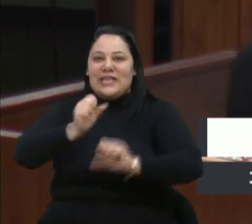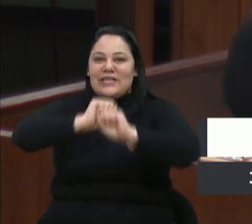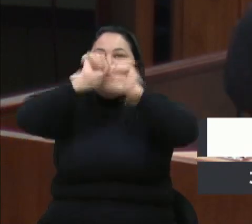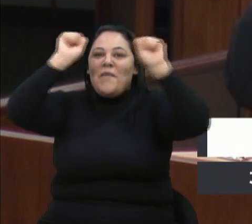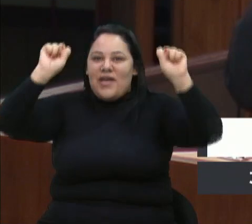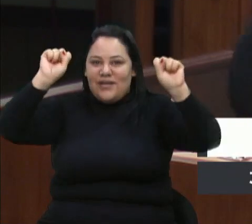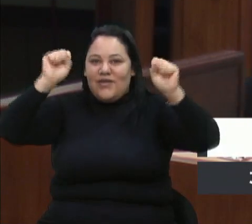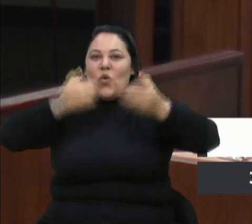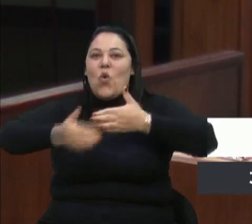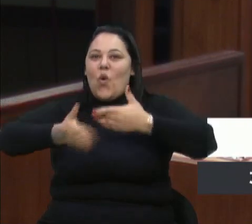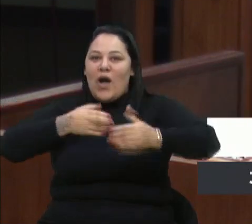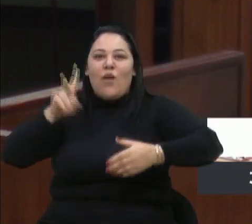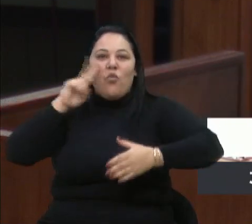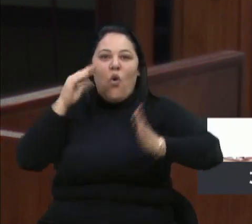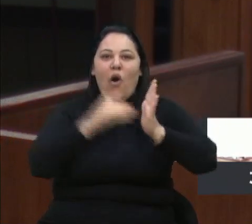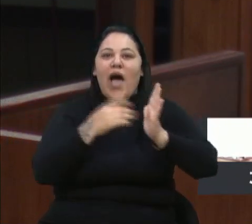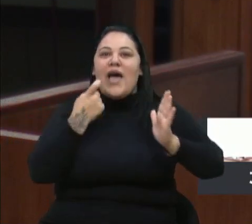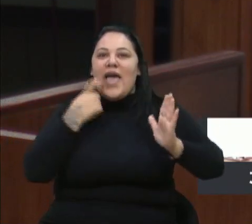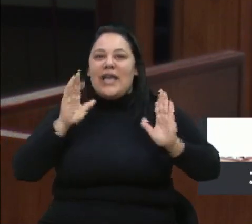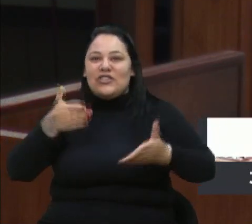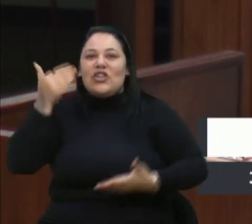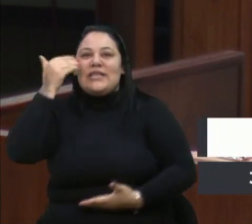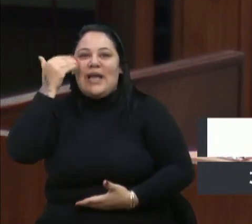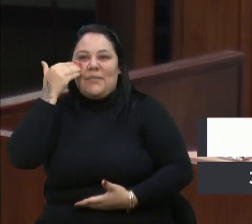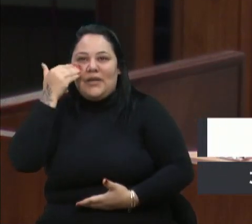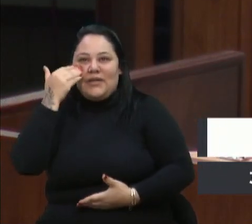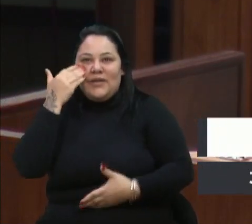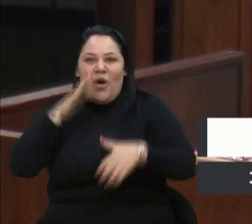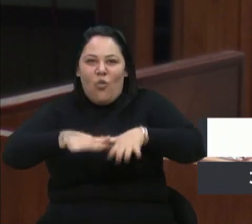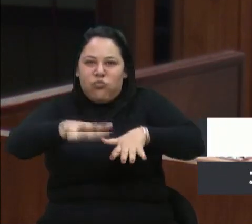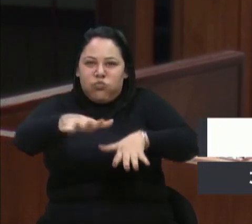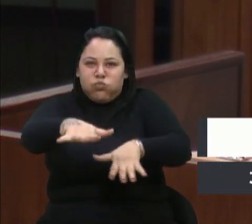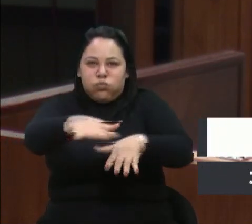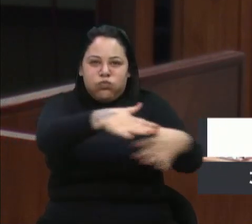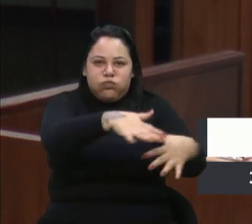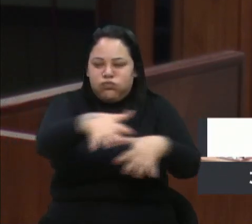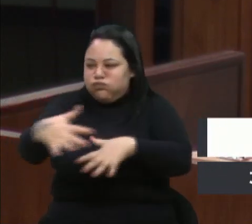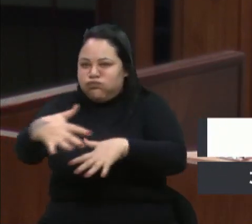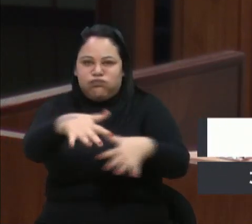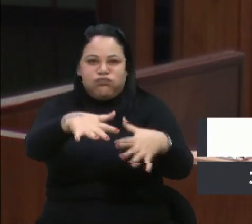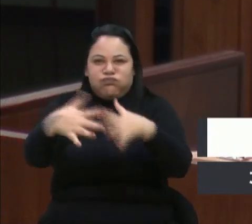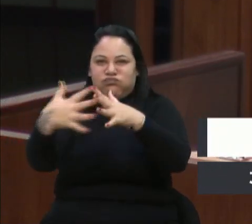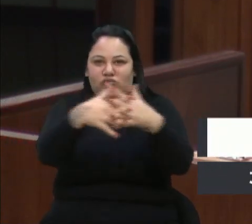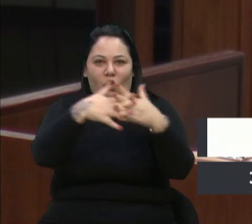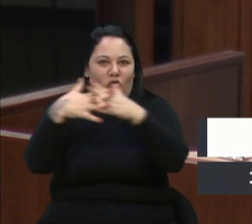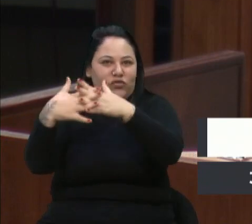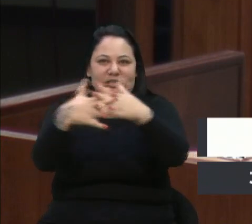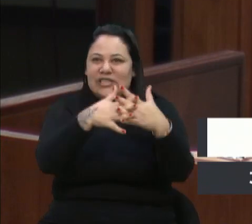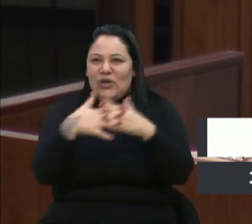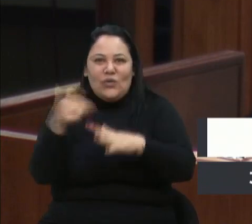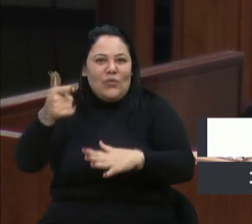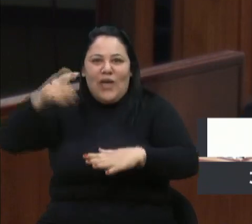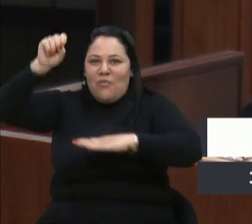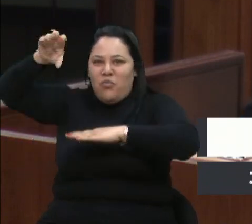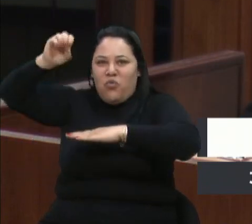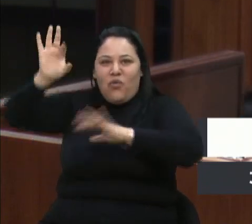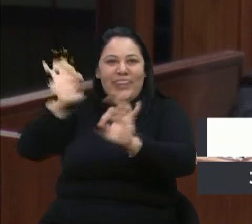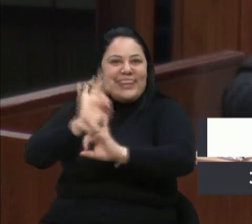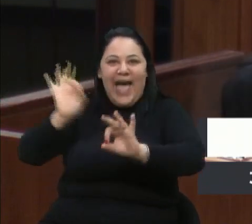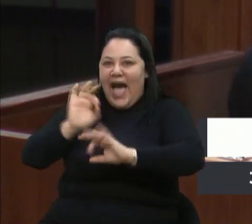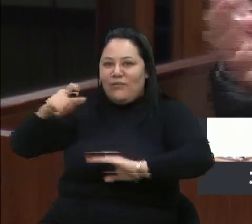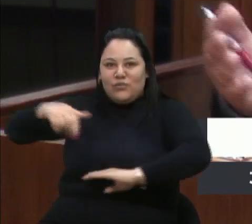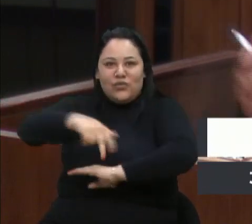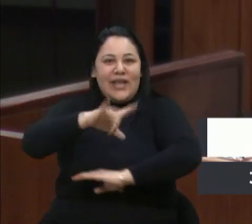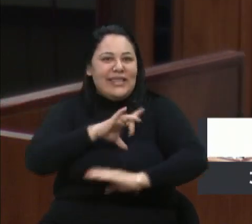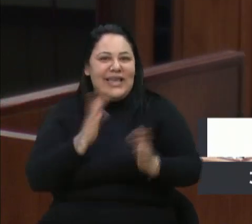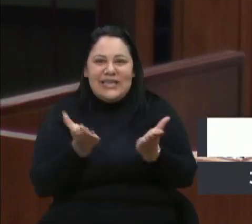semana sabe do que eu estou falando. Os carros param em cima da pista, não tem sinalização nenhuma para pedestres. Tem estudantes